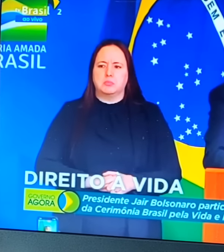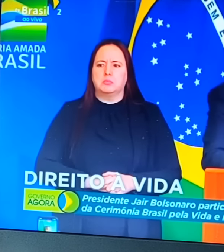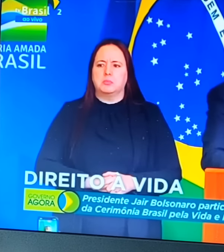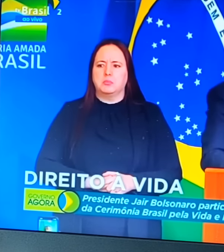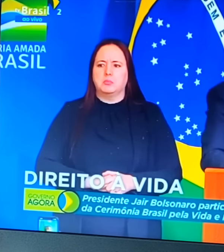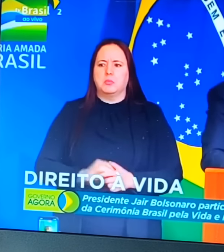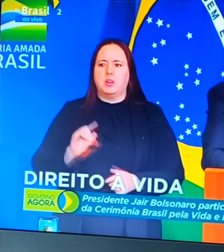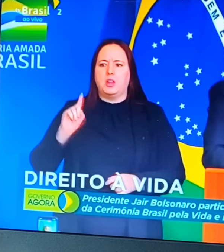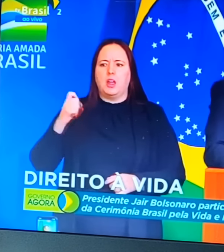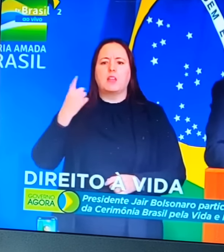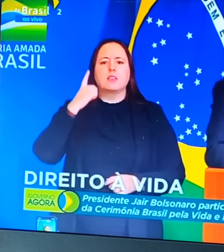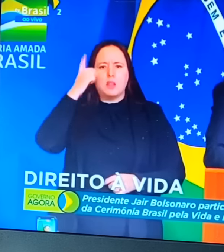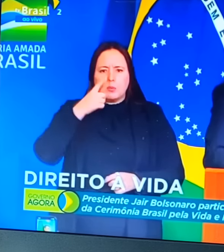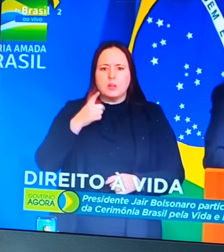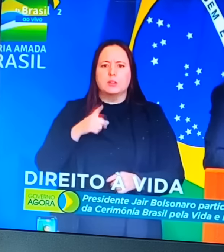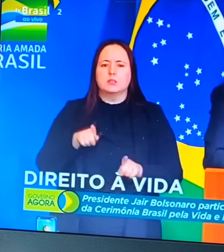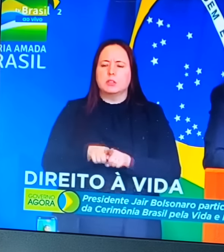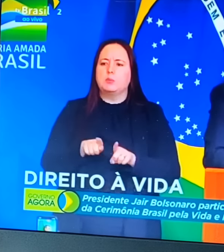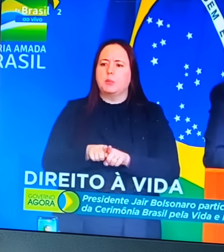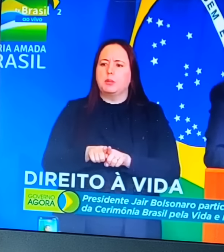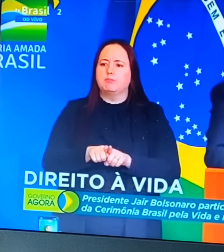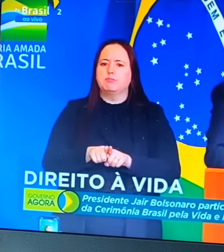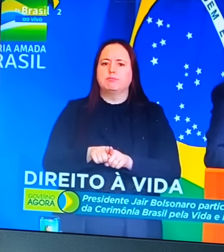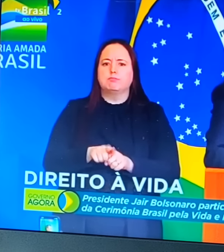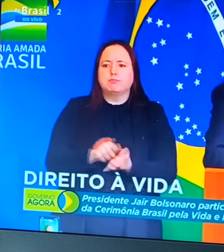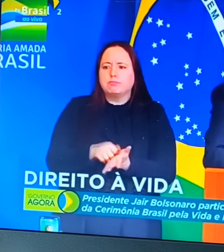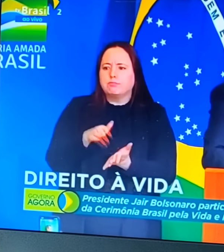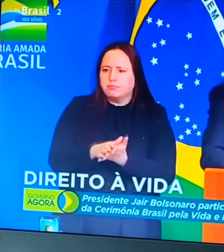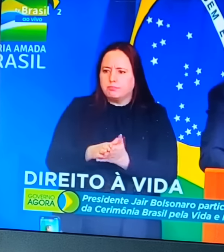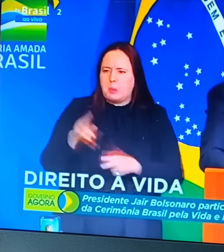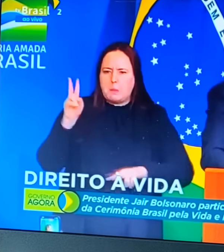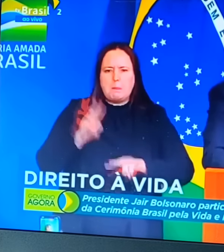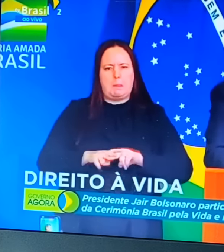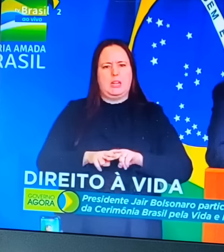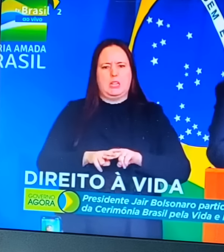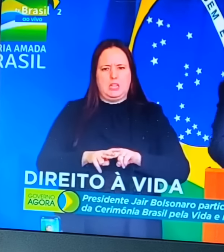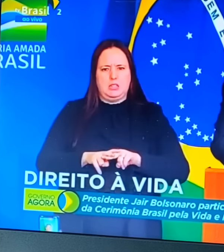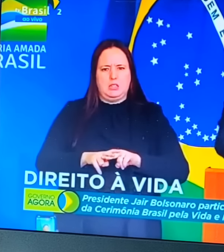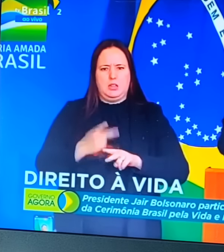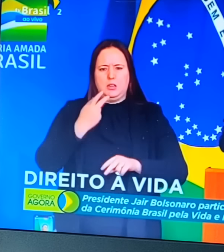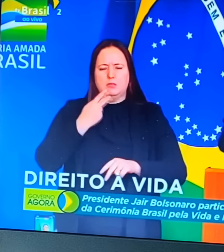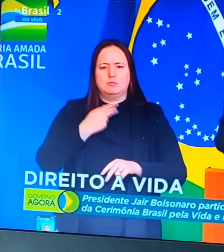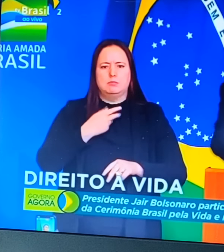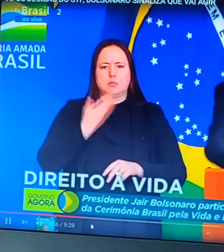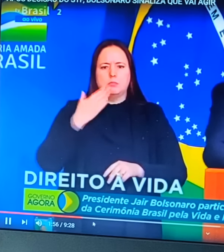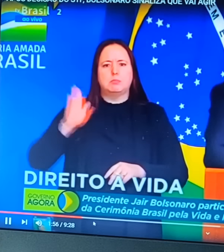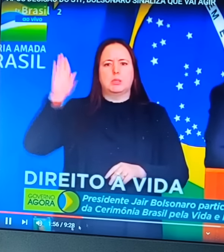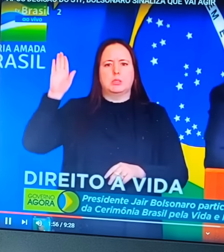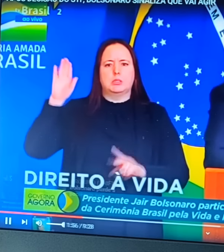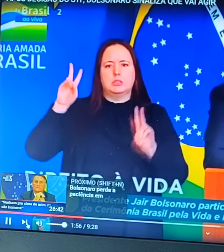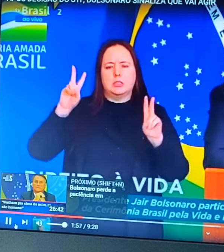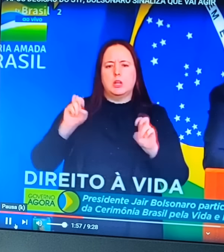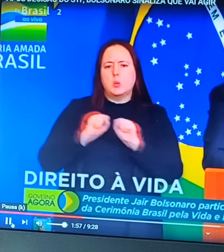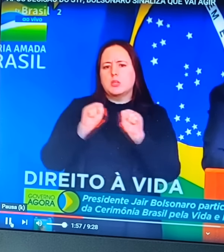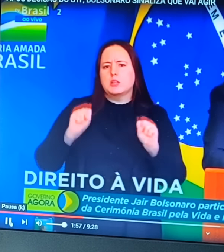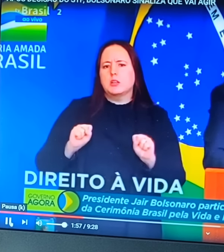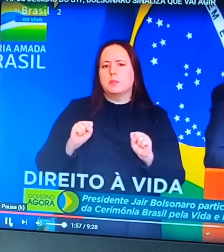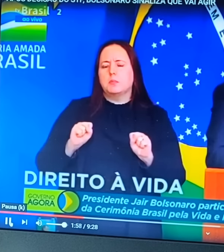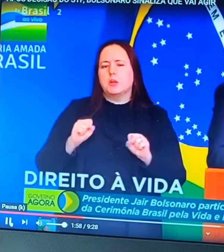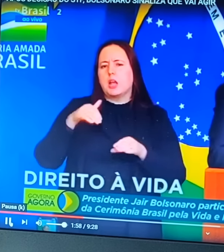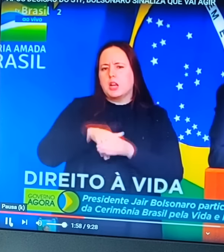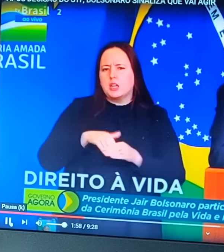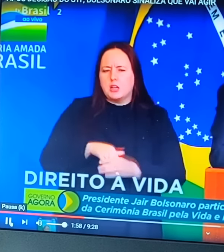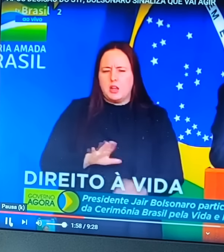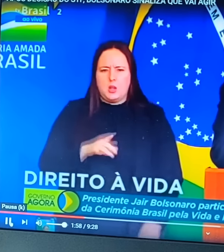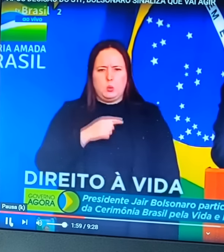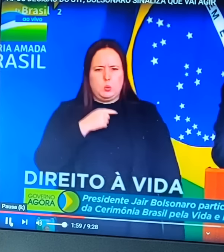para caçar registros e prender candidatos que, porventura, duvidem do sistema eleitoral. A